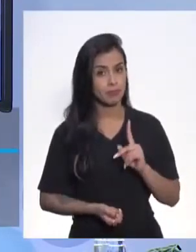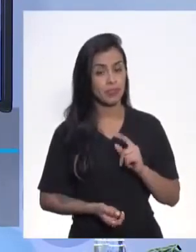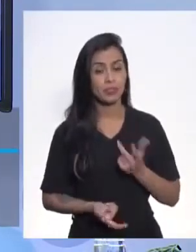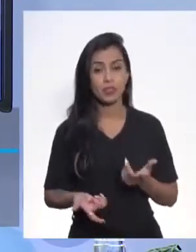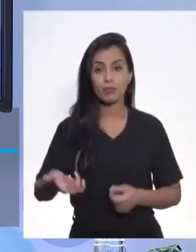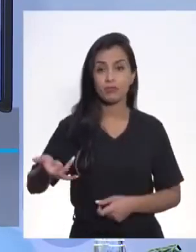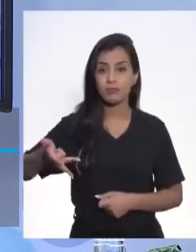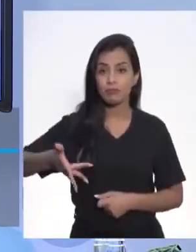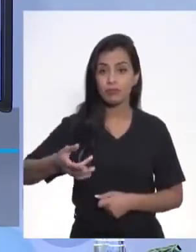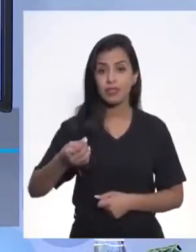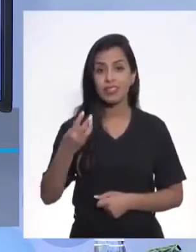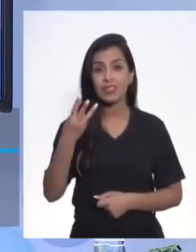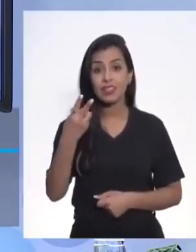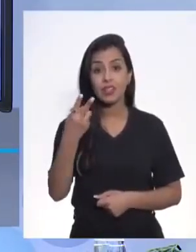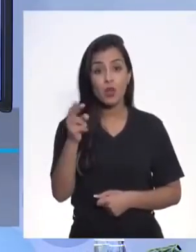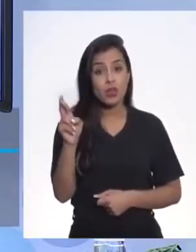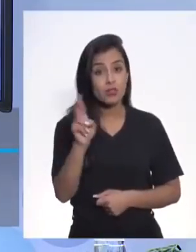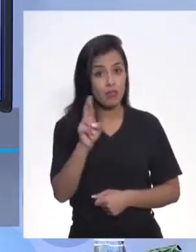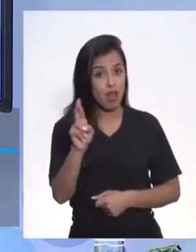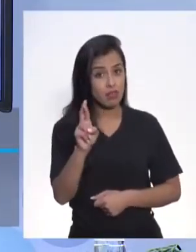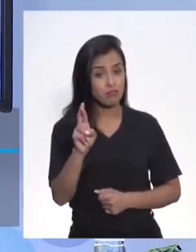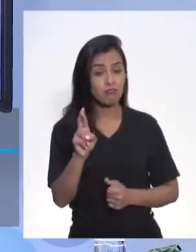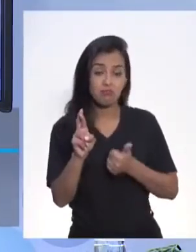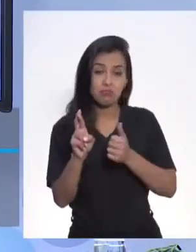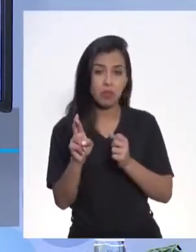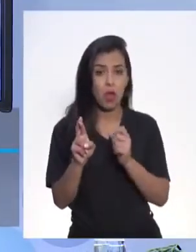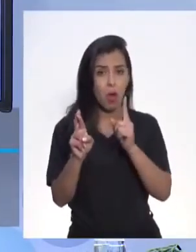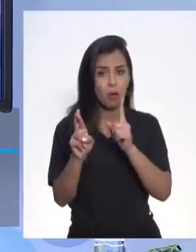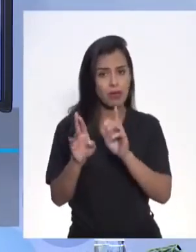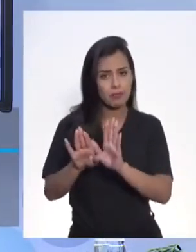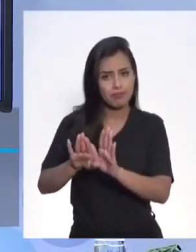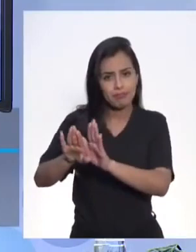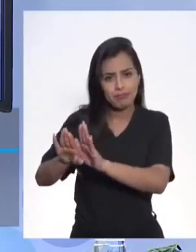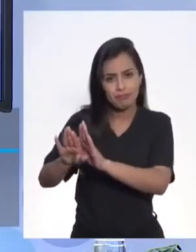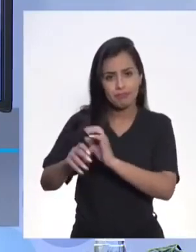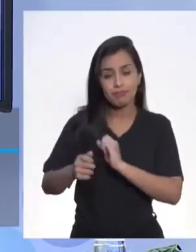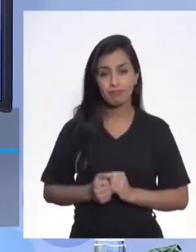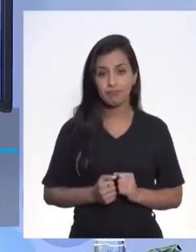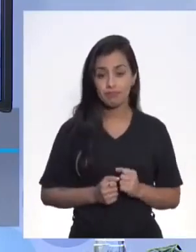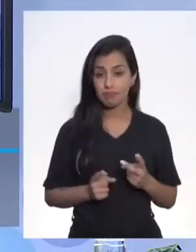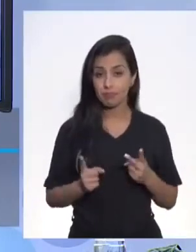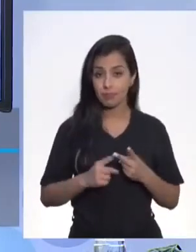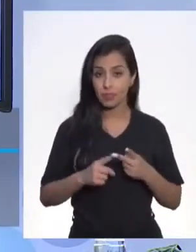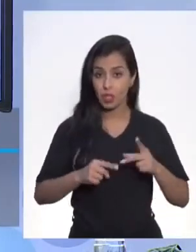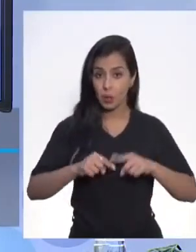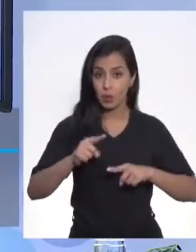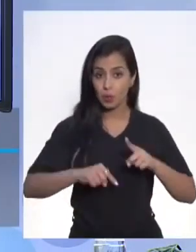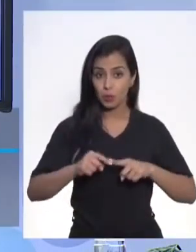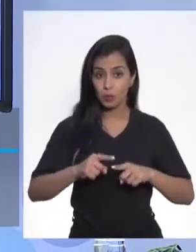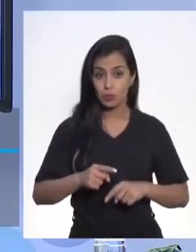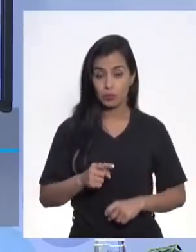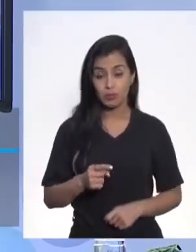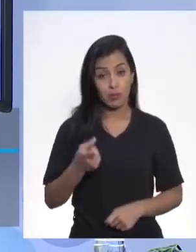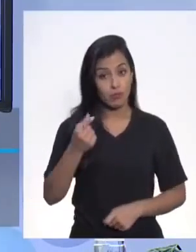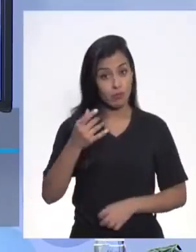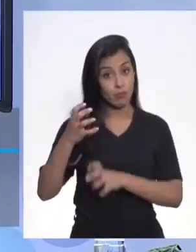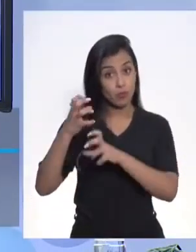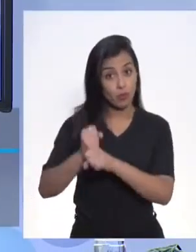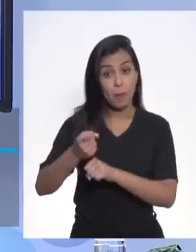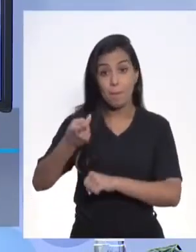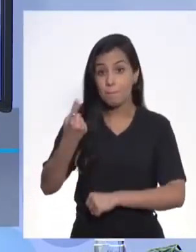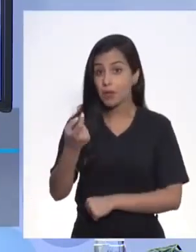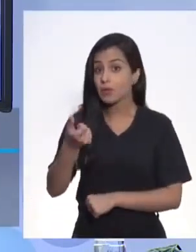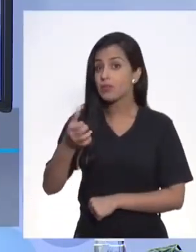aí de R$32. Legal, um troco legal, mas vamos lá. Segunda situação, 1.600. Quanto que a pessoa vai gastar?